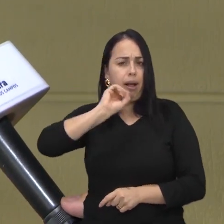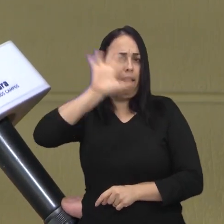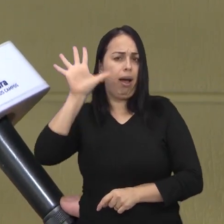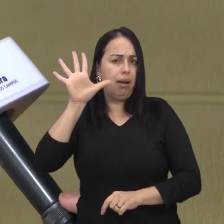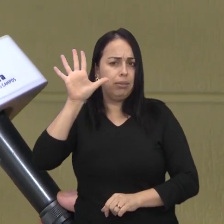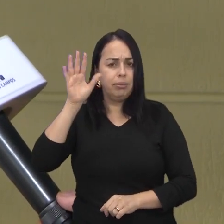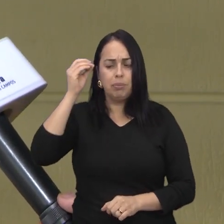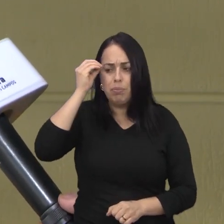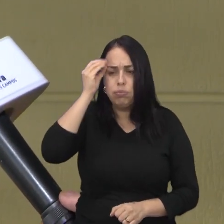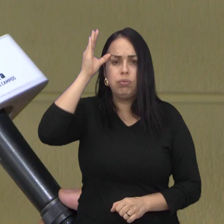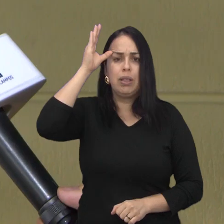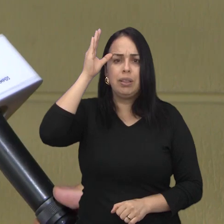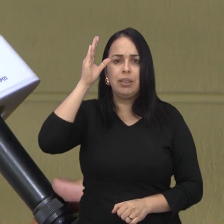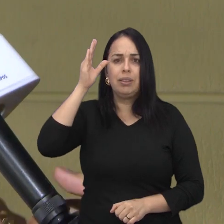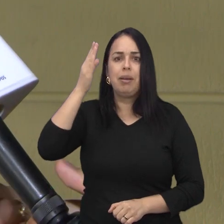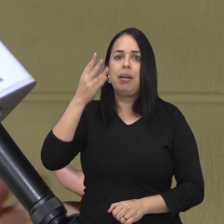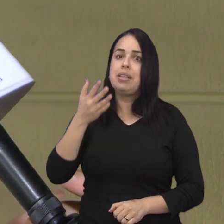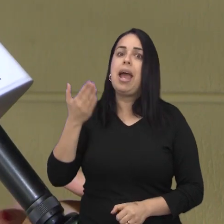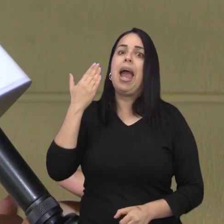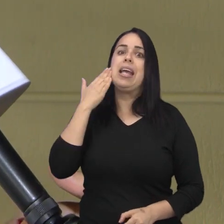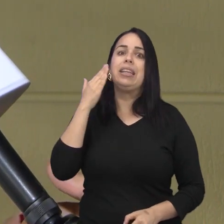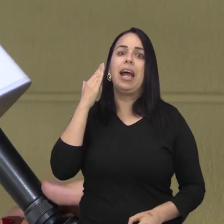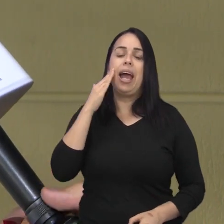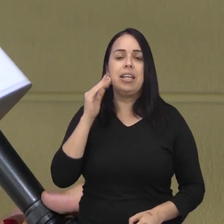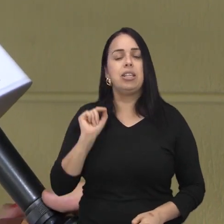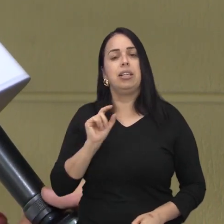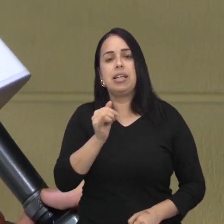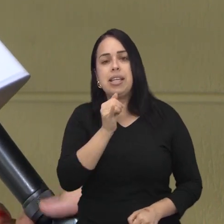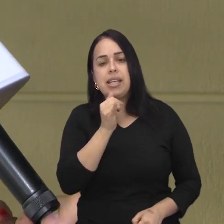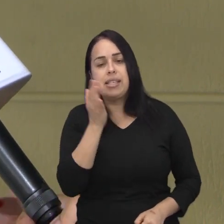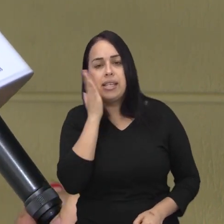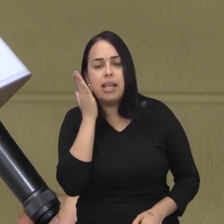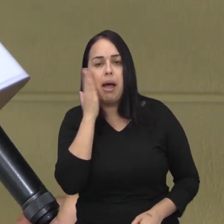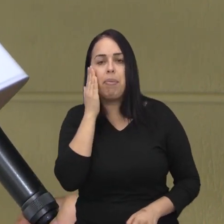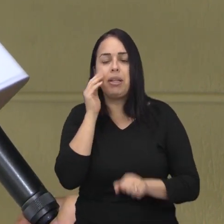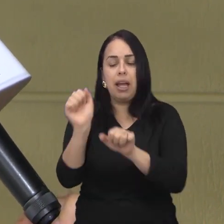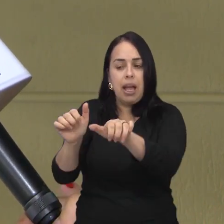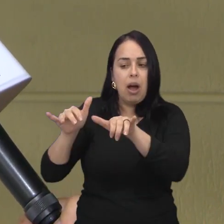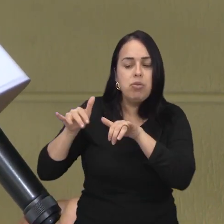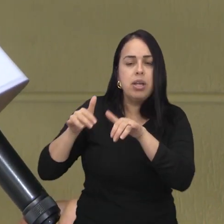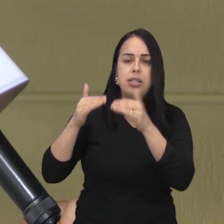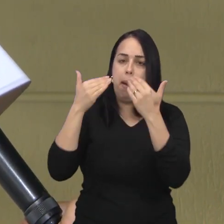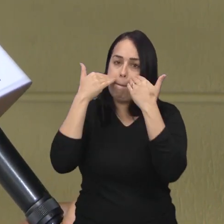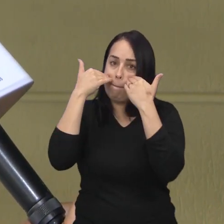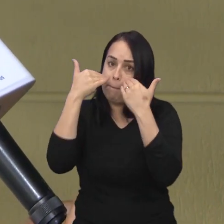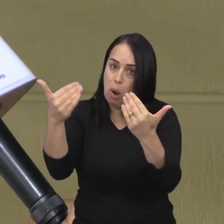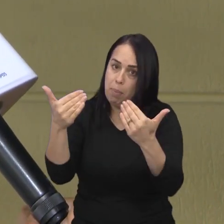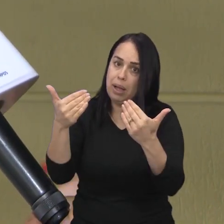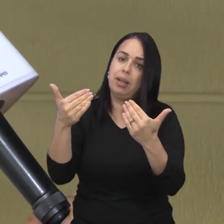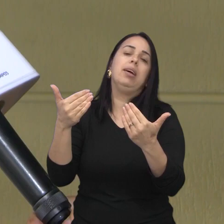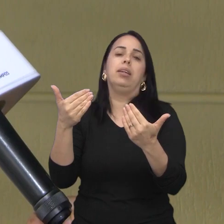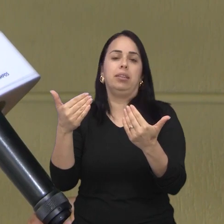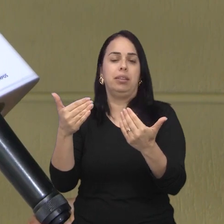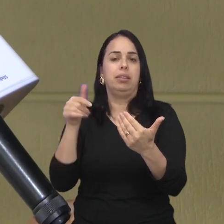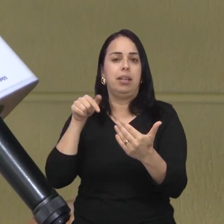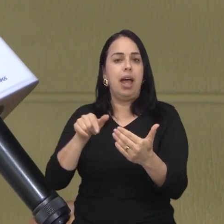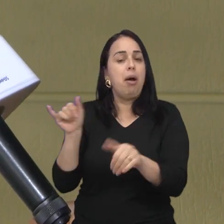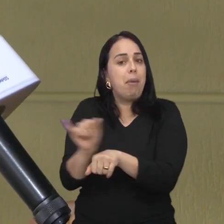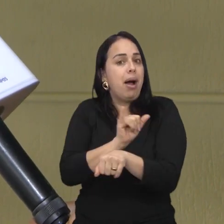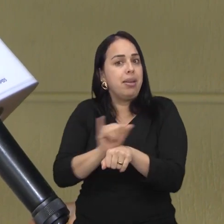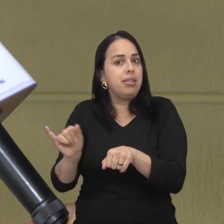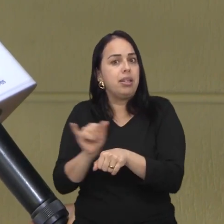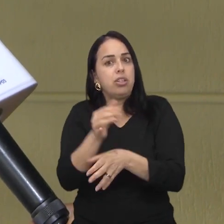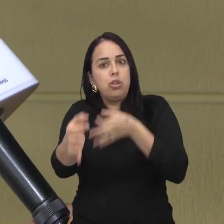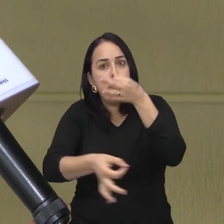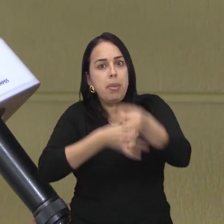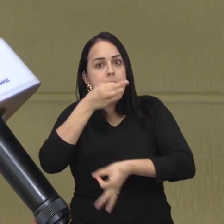conhecimento daquilo que está escrito, você interage melhor. Você sabe se vai ter, por exemplo, uma audiência pública, e as audiências públicas